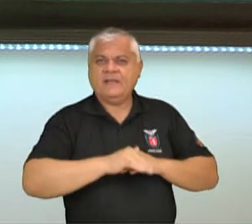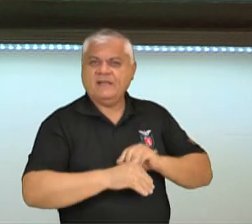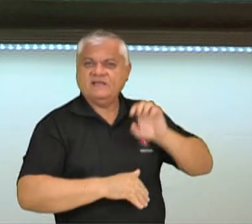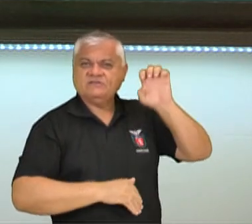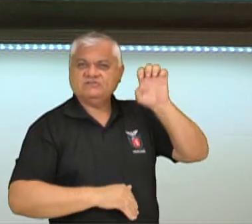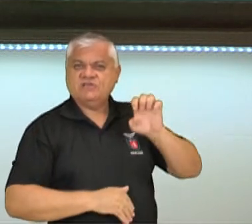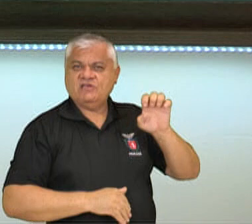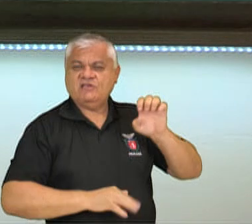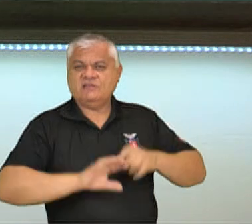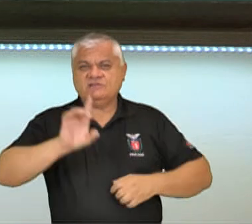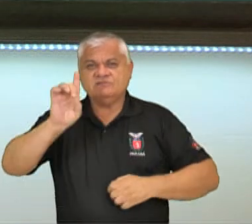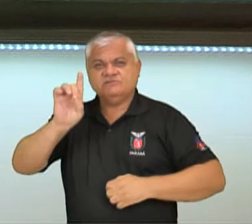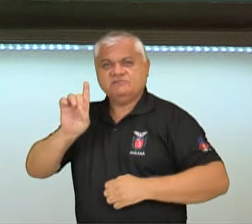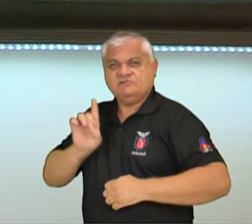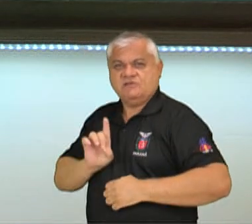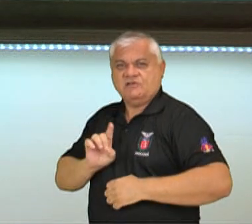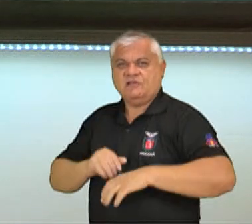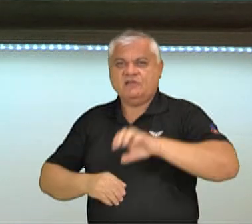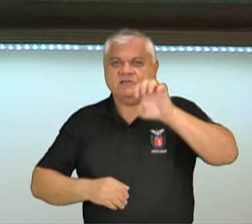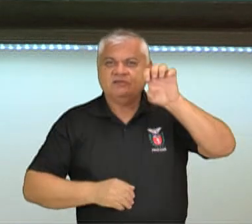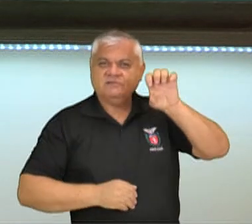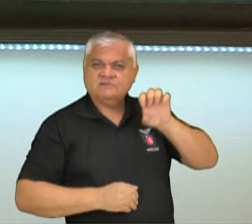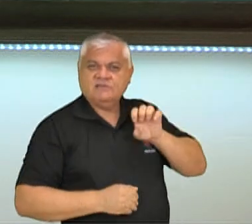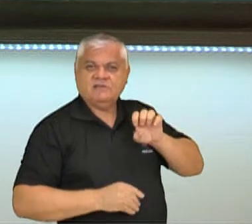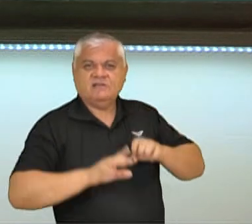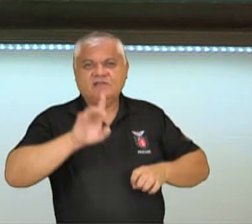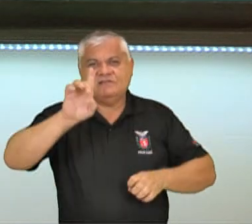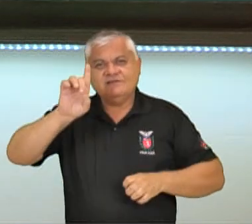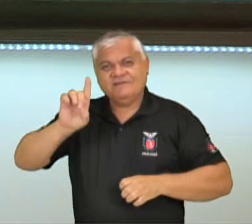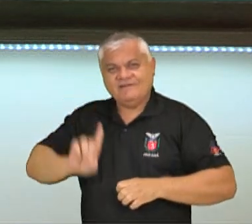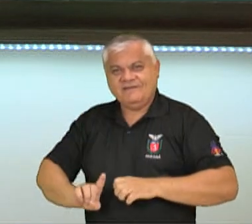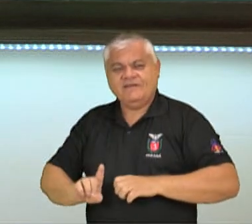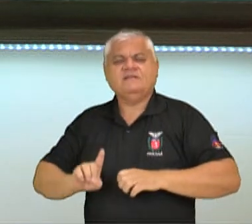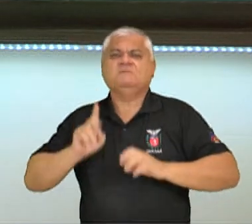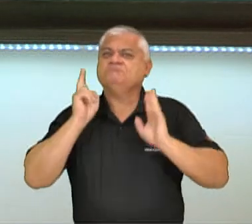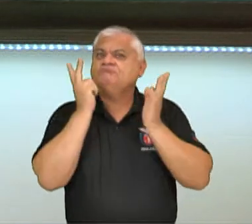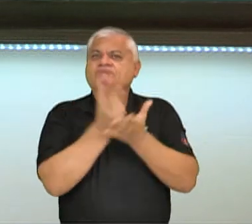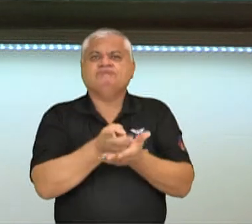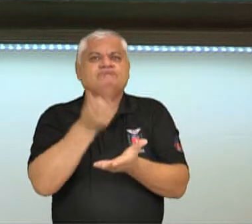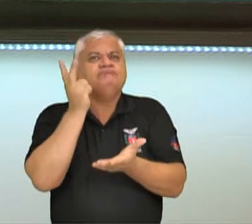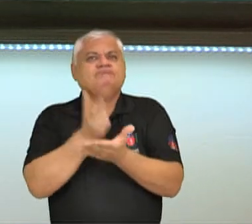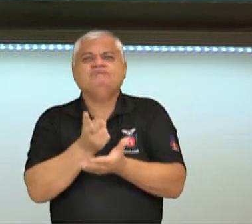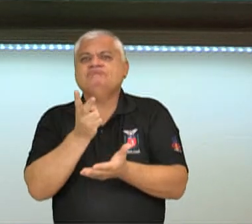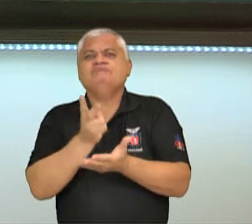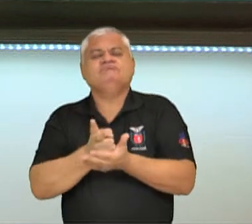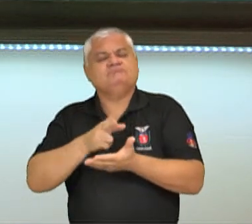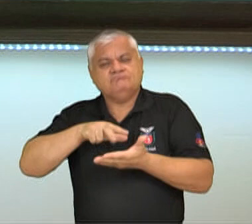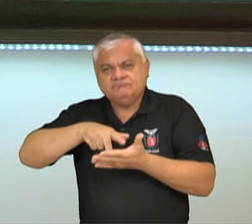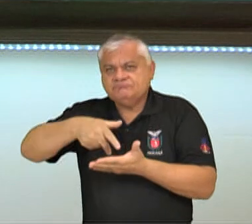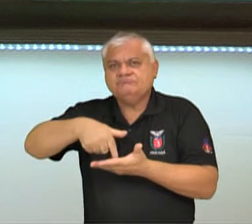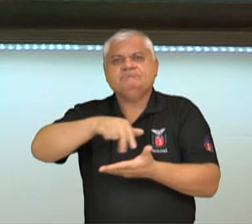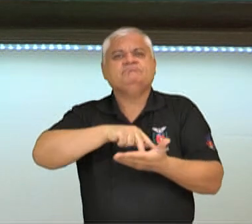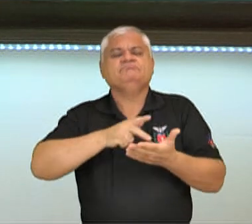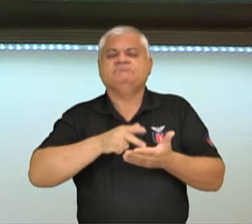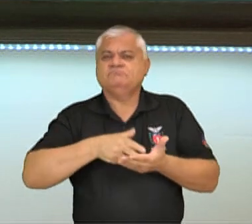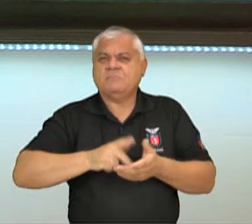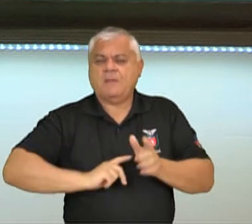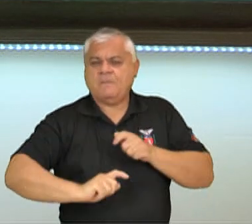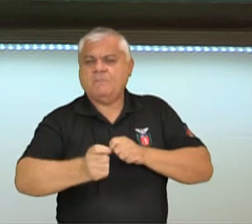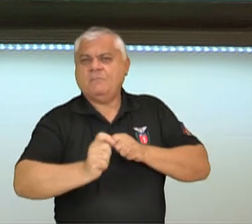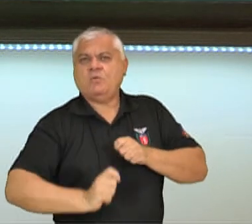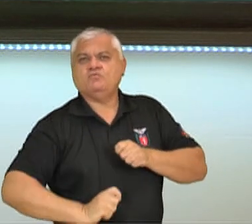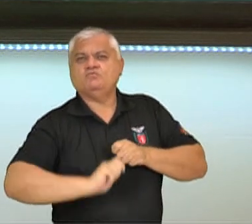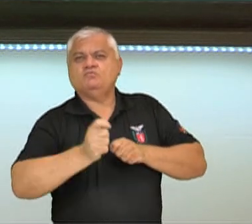estar gingando, tá? Então, a ginga não para, ela acompanha o ritmo do berimbau,